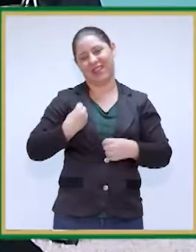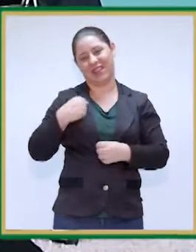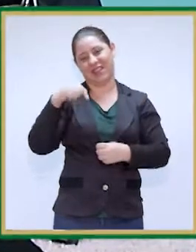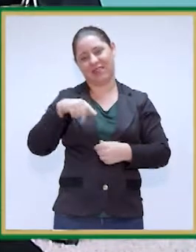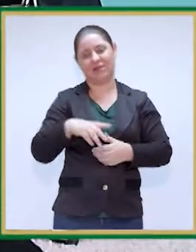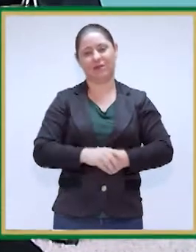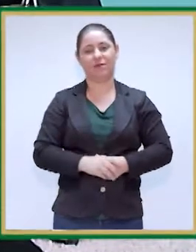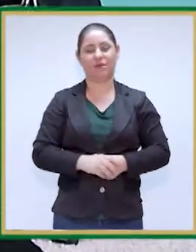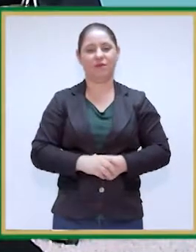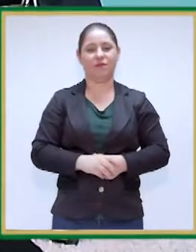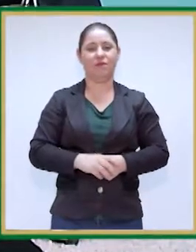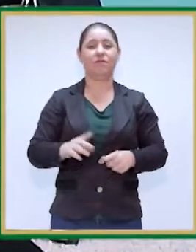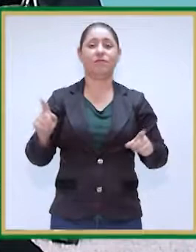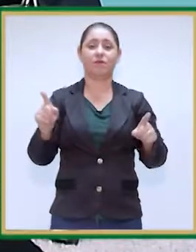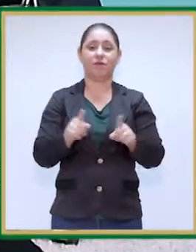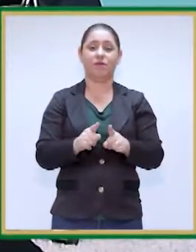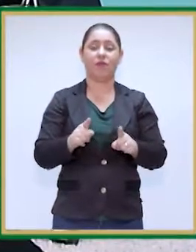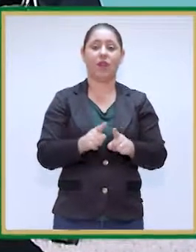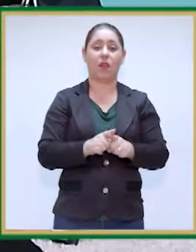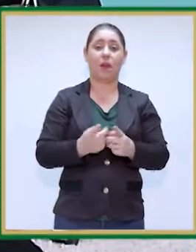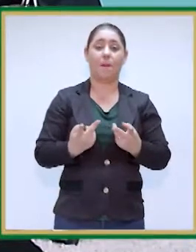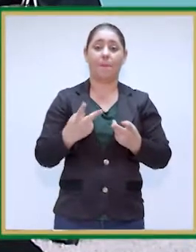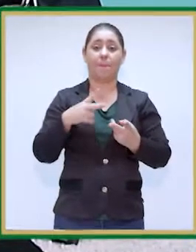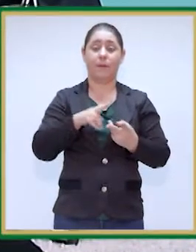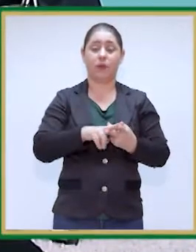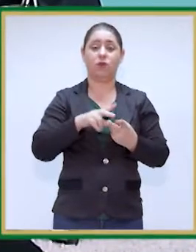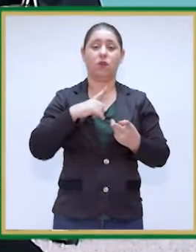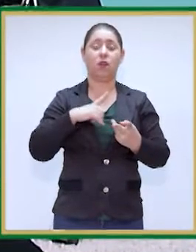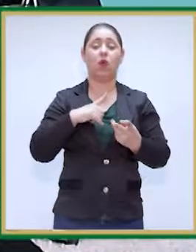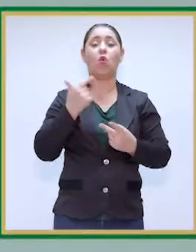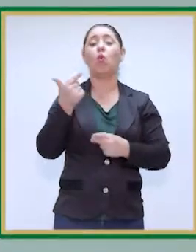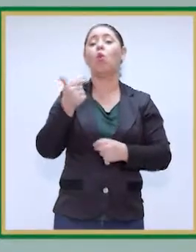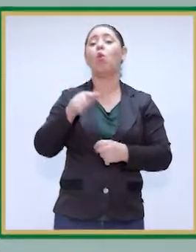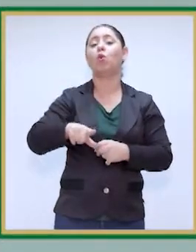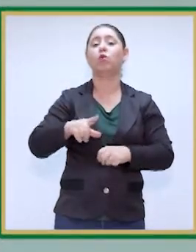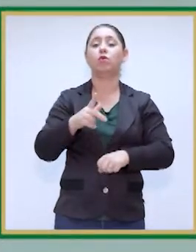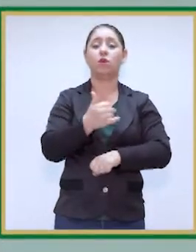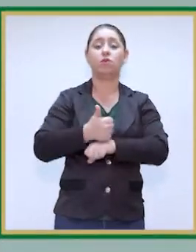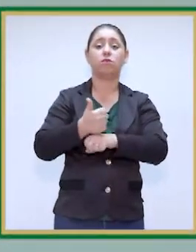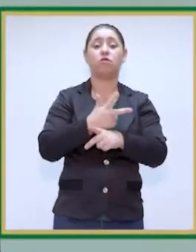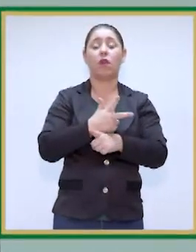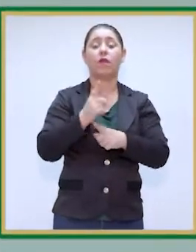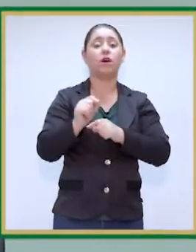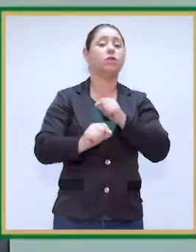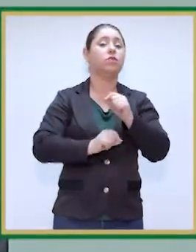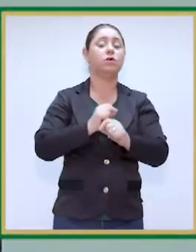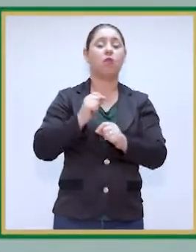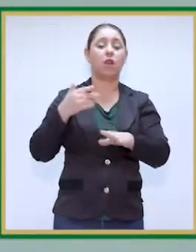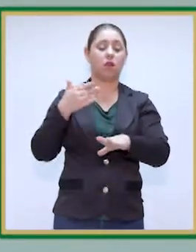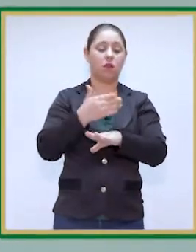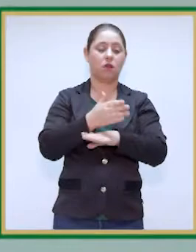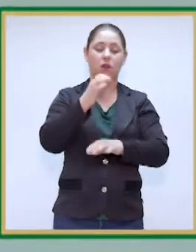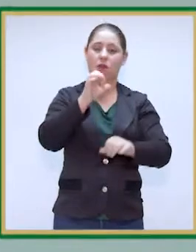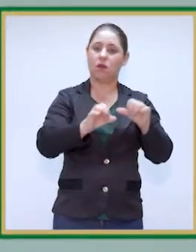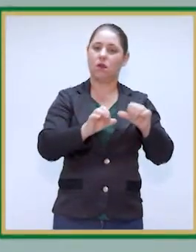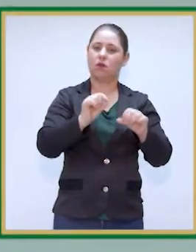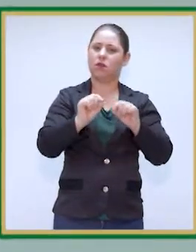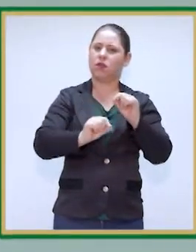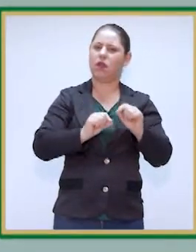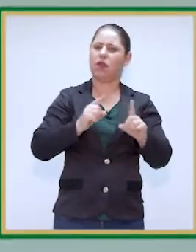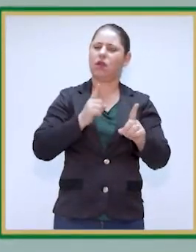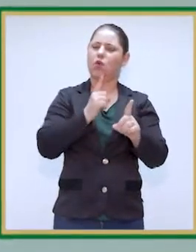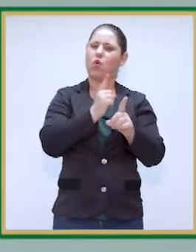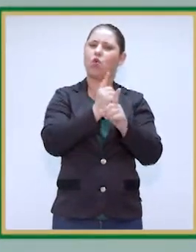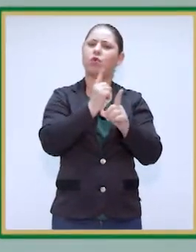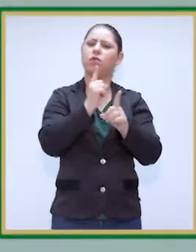estar aqui. Além dessas prisões, outra vantagem desse projeto de análise de entrada é